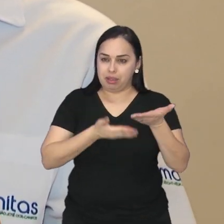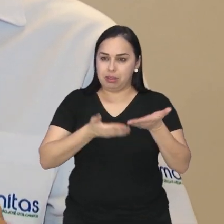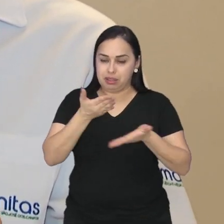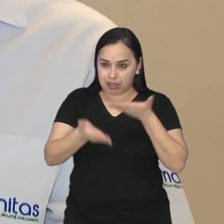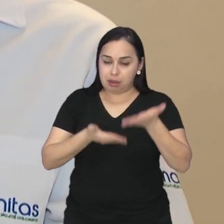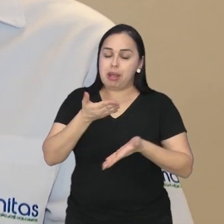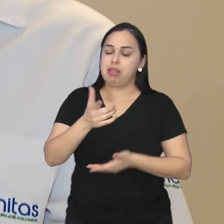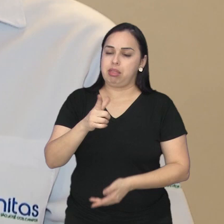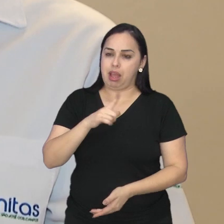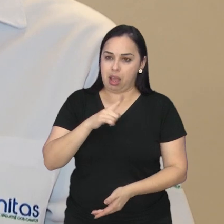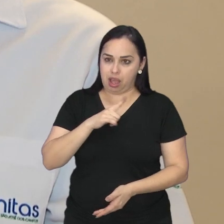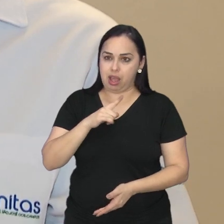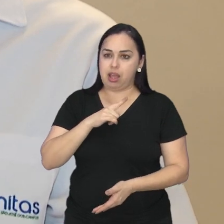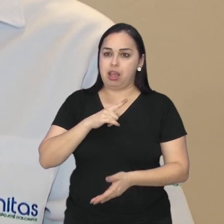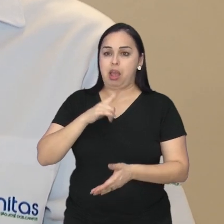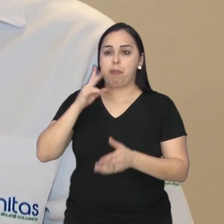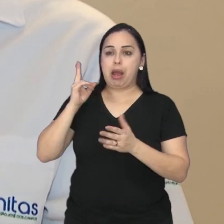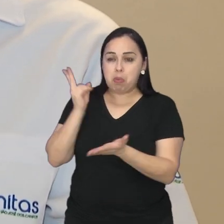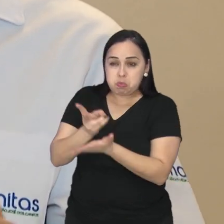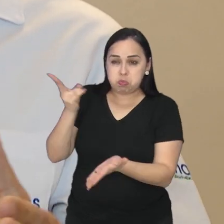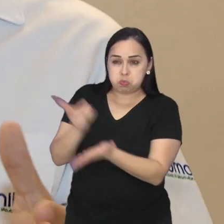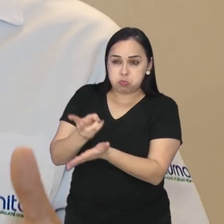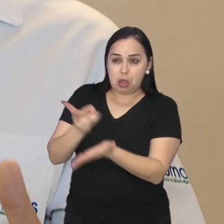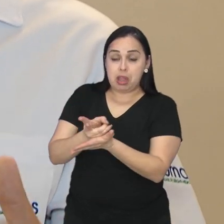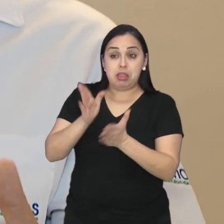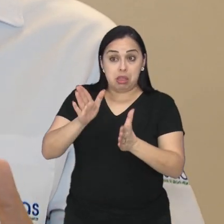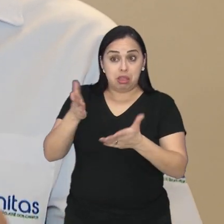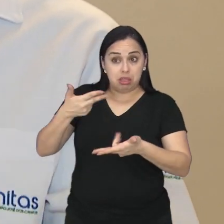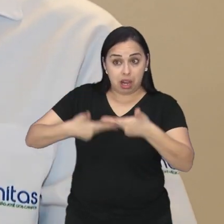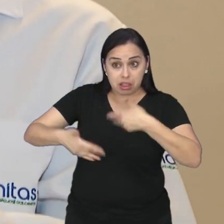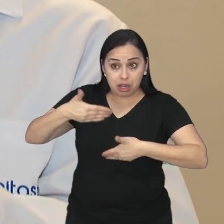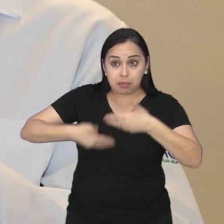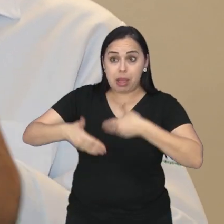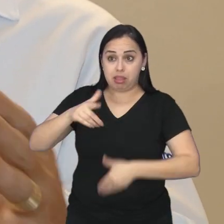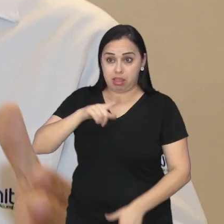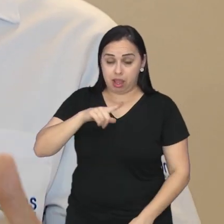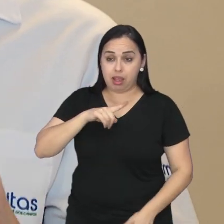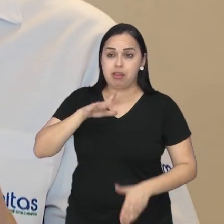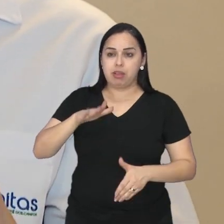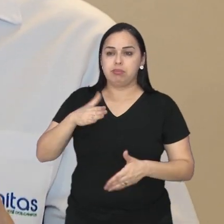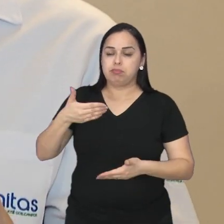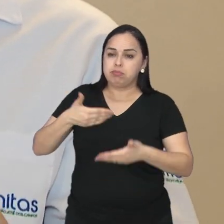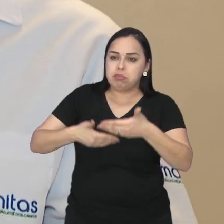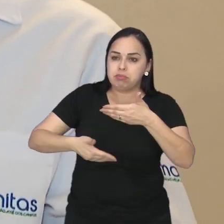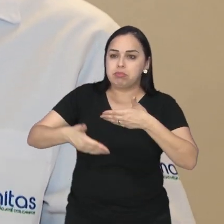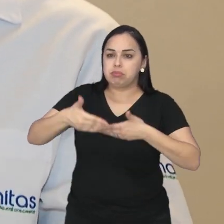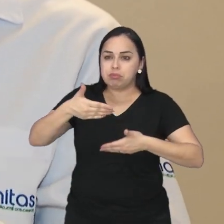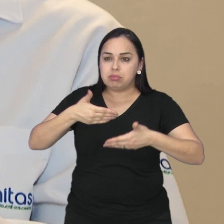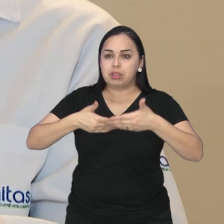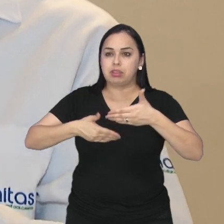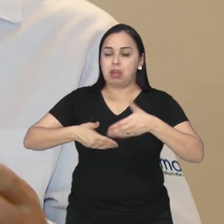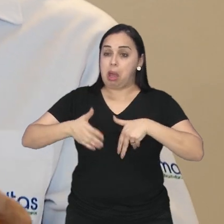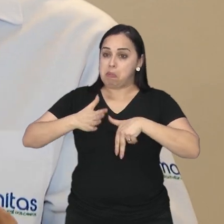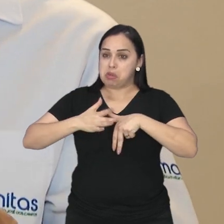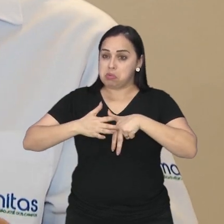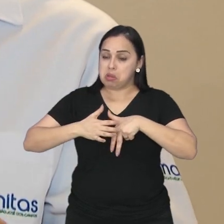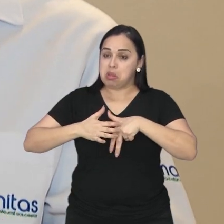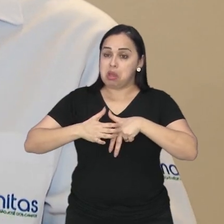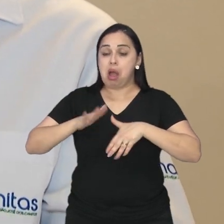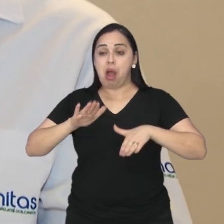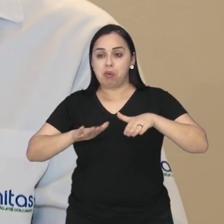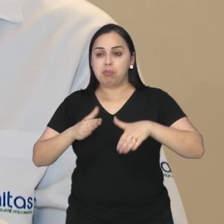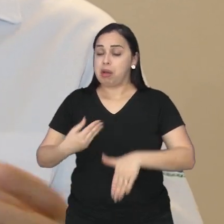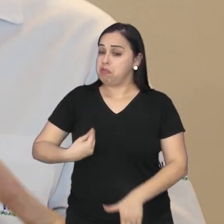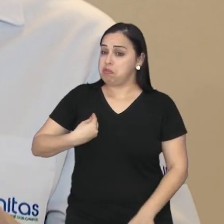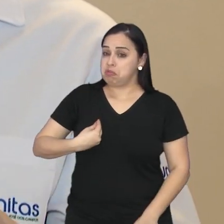crônica, uma doença mental complexa que tem tratamento. E você vai fazendo o tratamento, o paciente pode eventualmente,